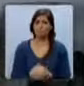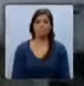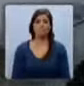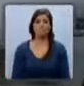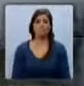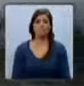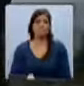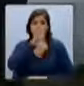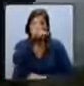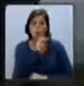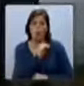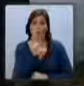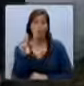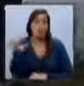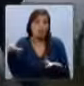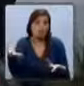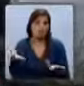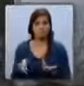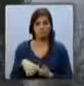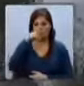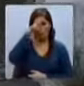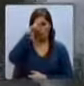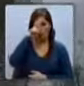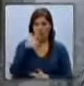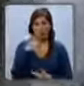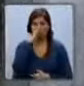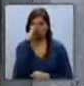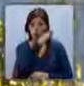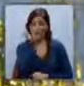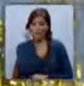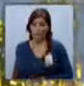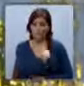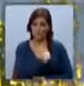Só não se sabe quando José Sócrates está indiciado por crimes